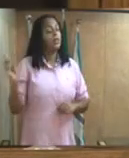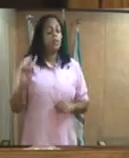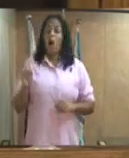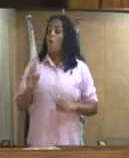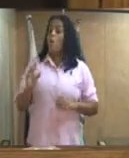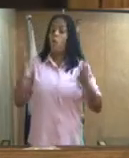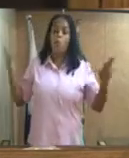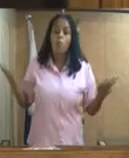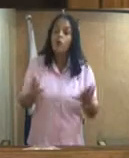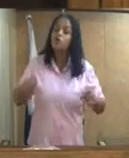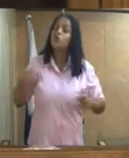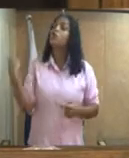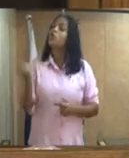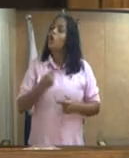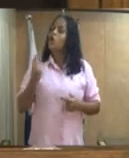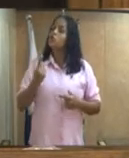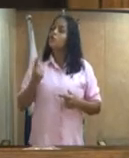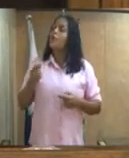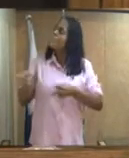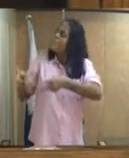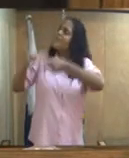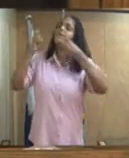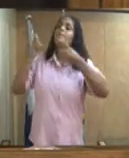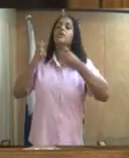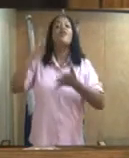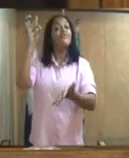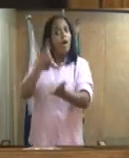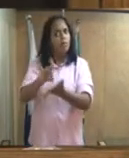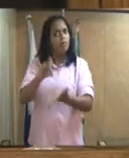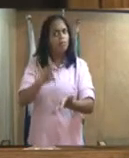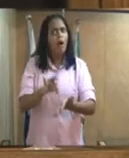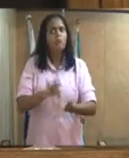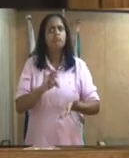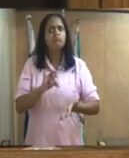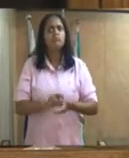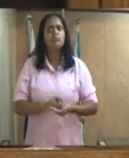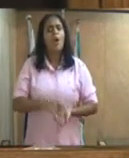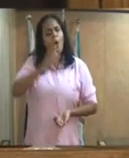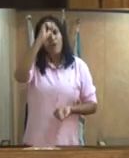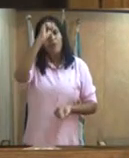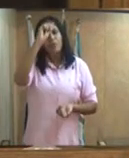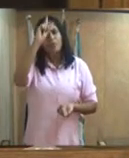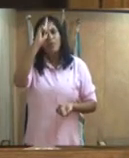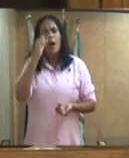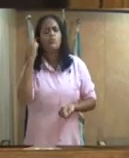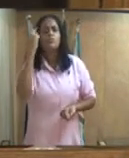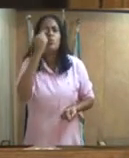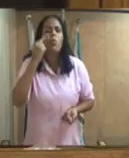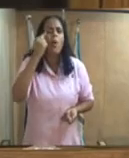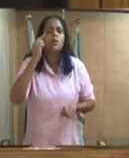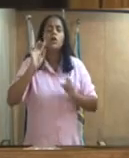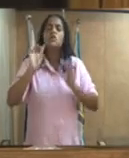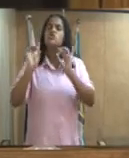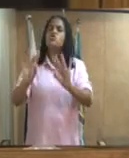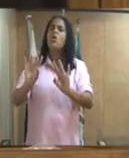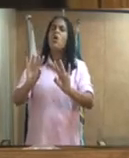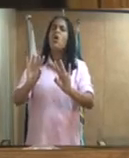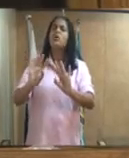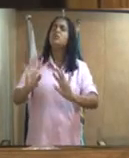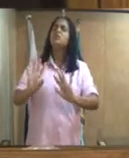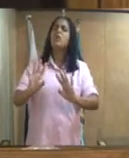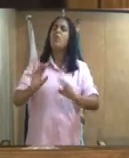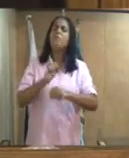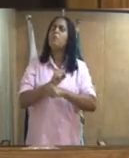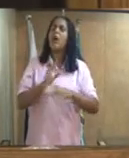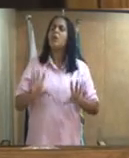perceber que será uma realidade, vereador Nivan. Mas só isso não basta. E